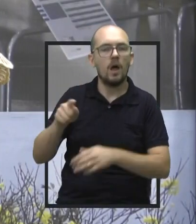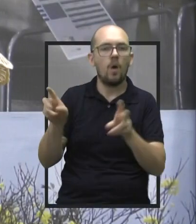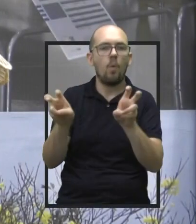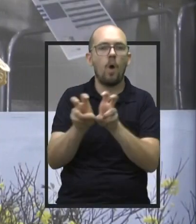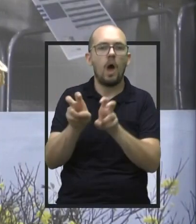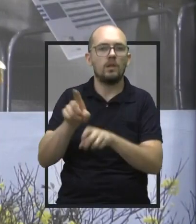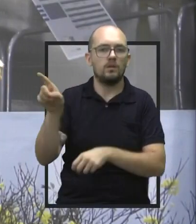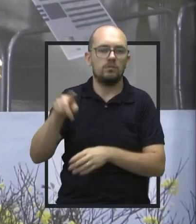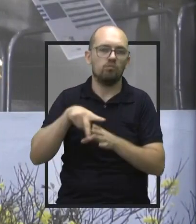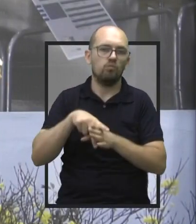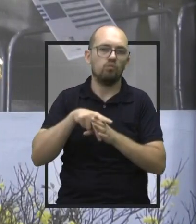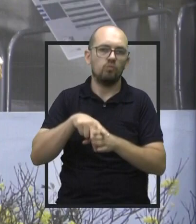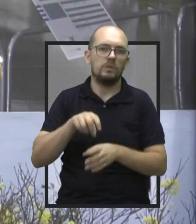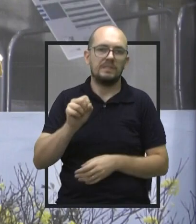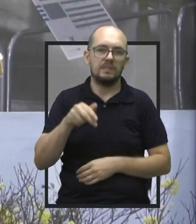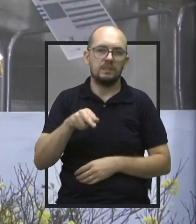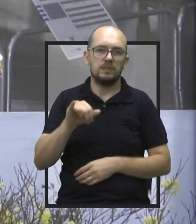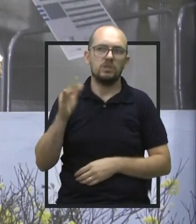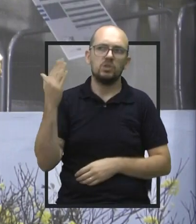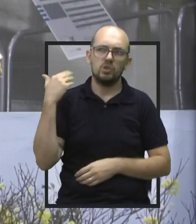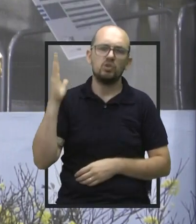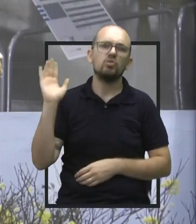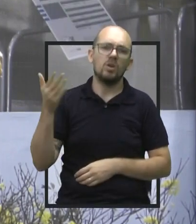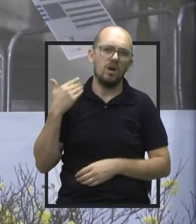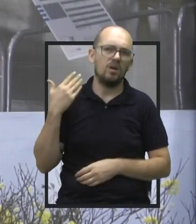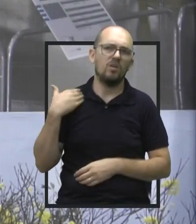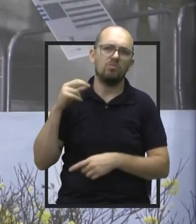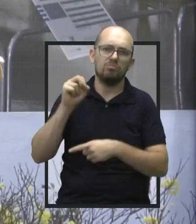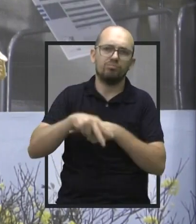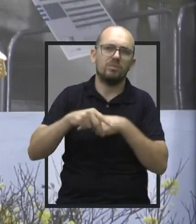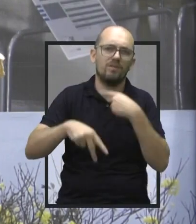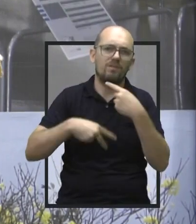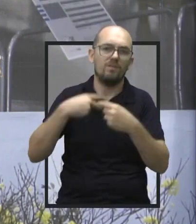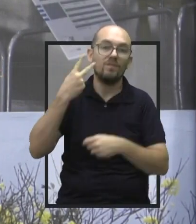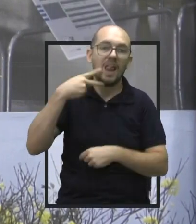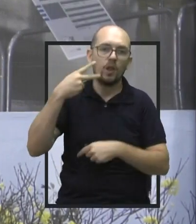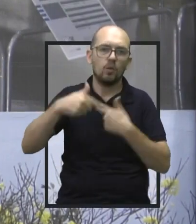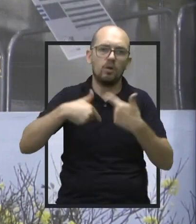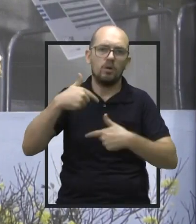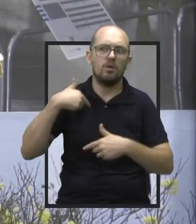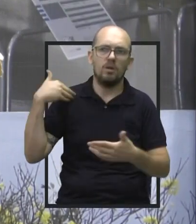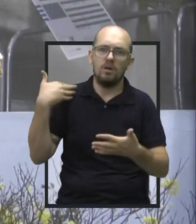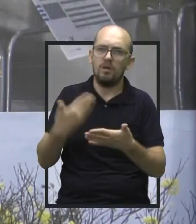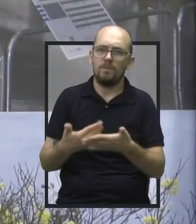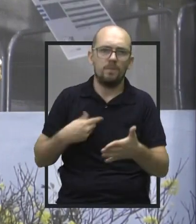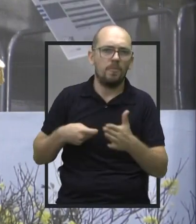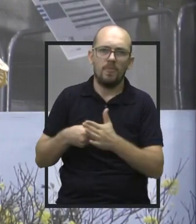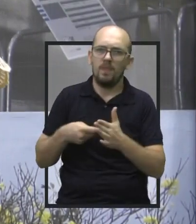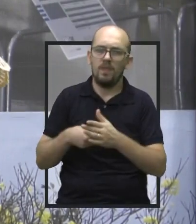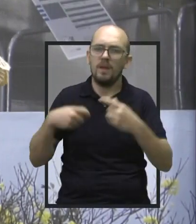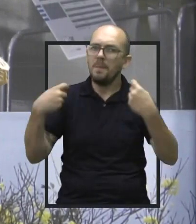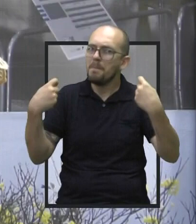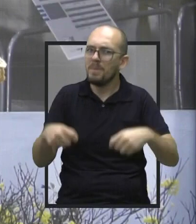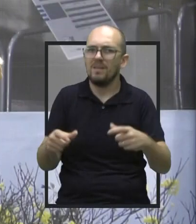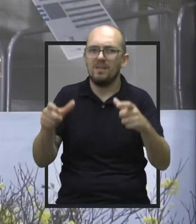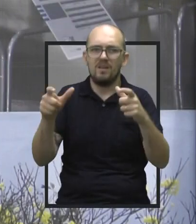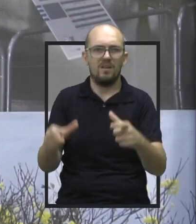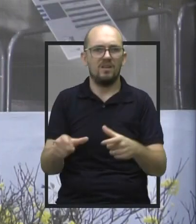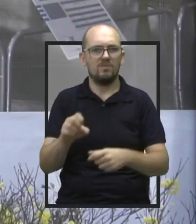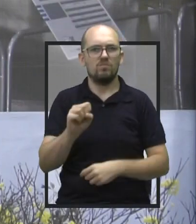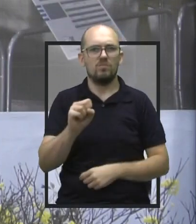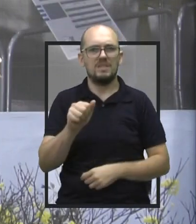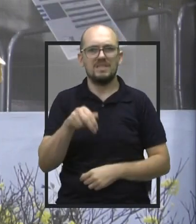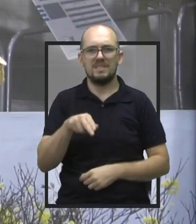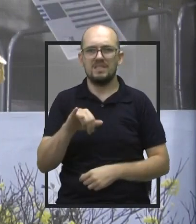Jardim Padre Augusto Sani, desde o começo do mandato. A gente vê a necessidade ali do bairro. Embora, Ângelo,